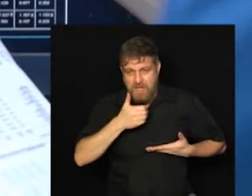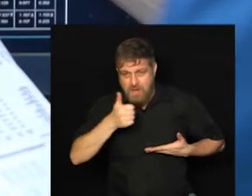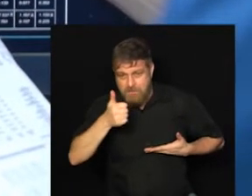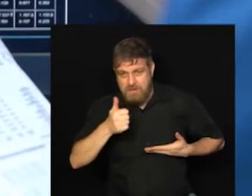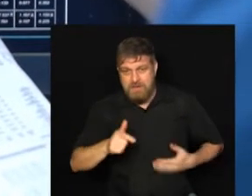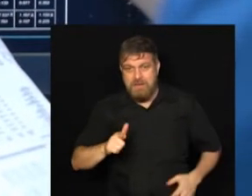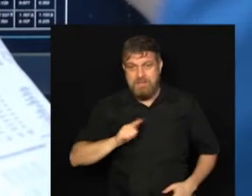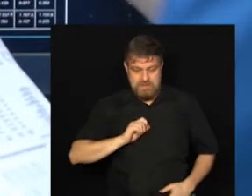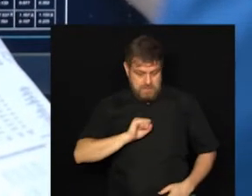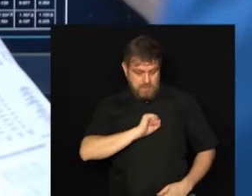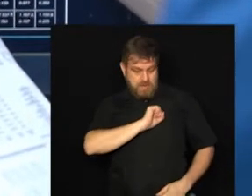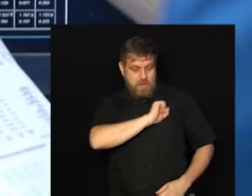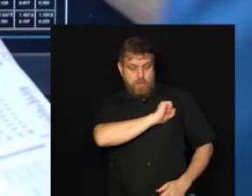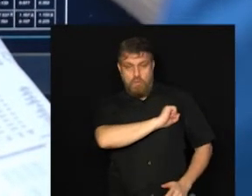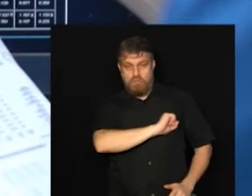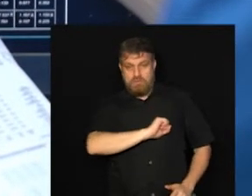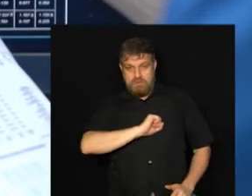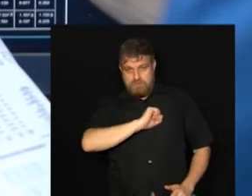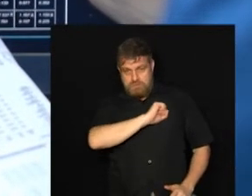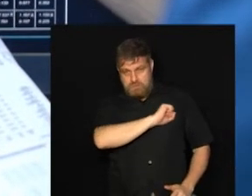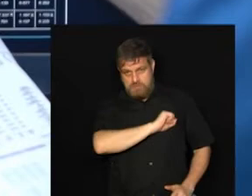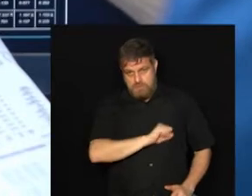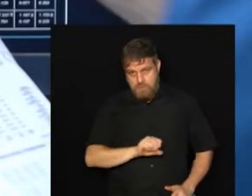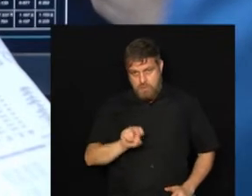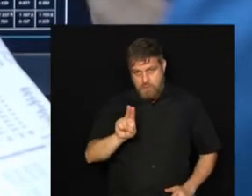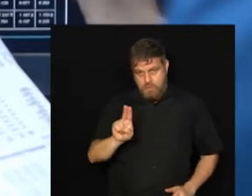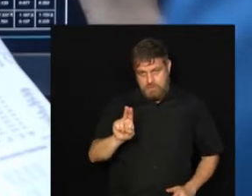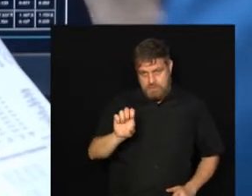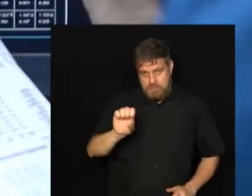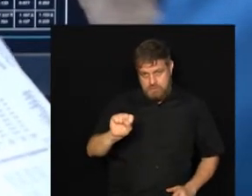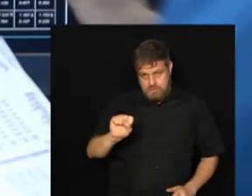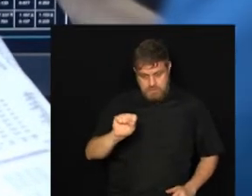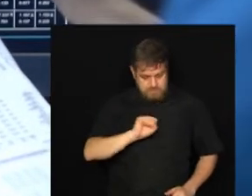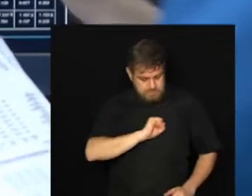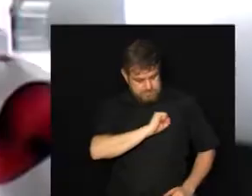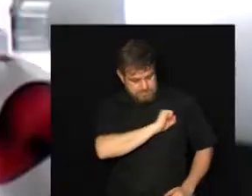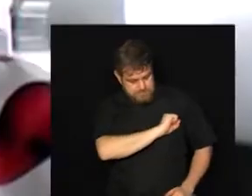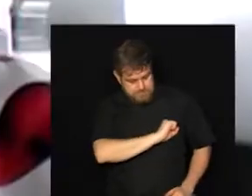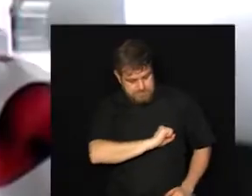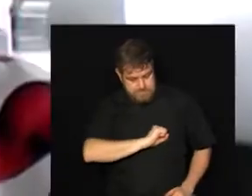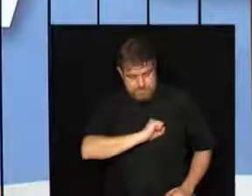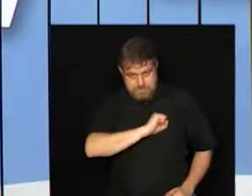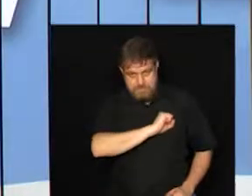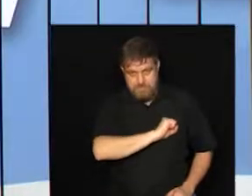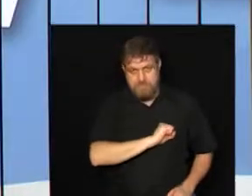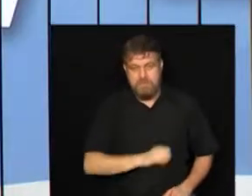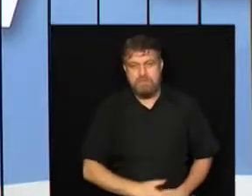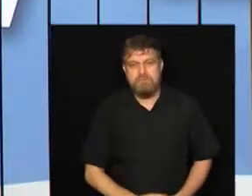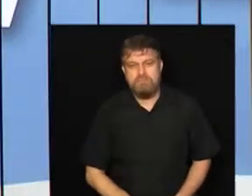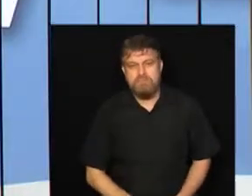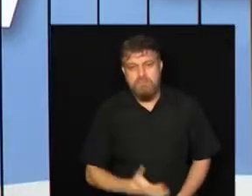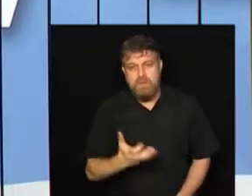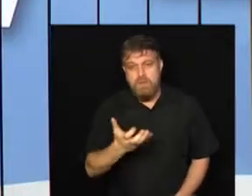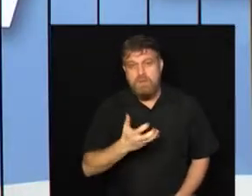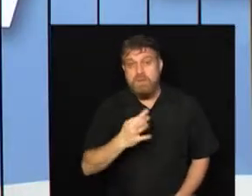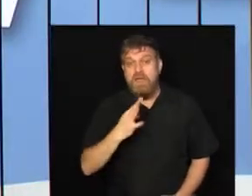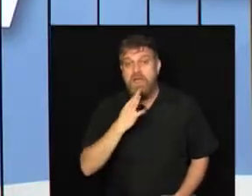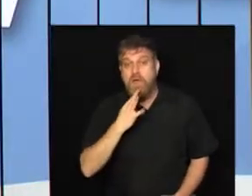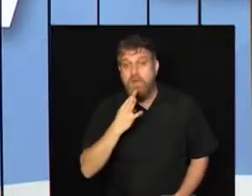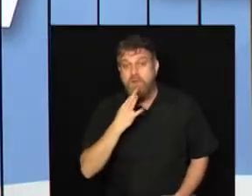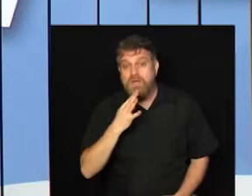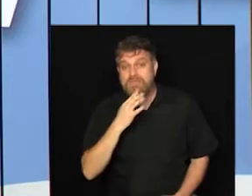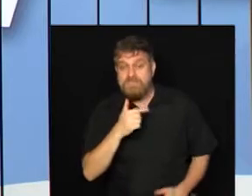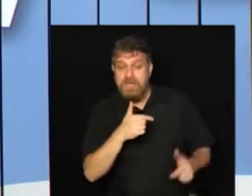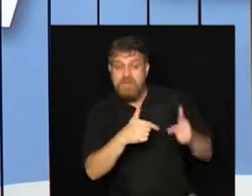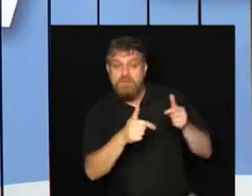seria melhor uma ultrassonografia. Então, nesses casos, a ultrassonografia. Eu queria agora conhecer um pouquinho